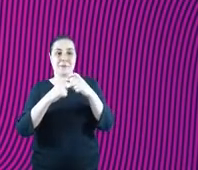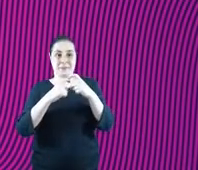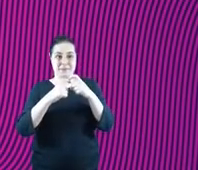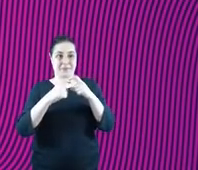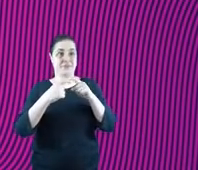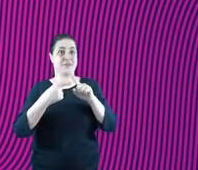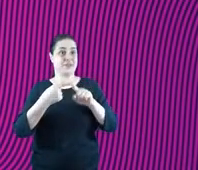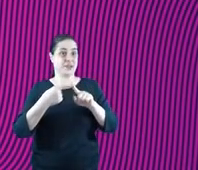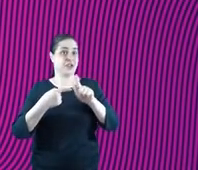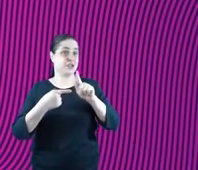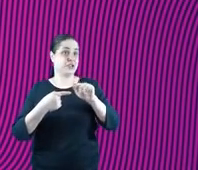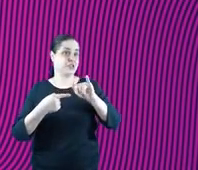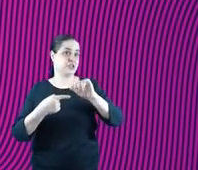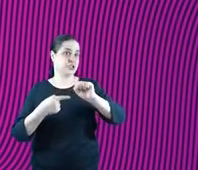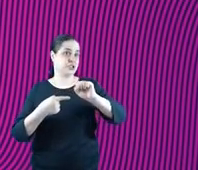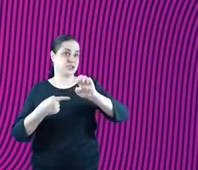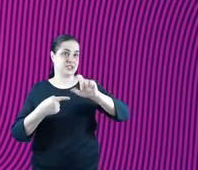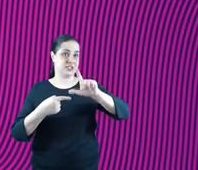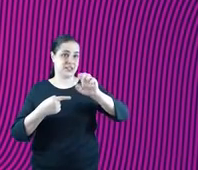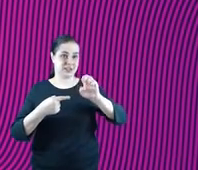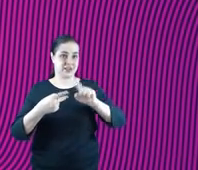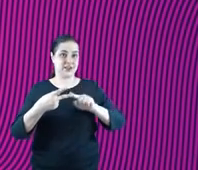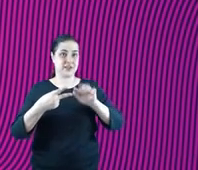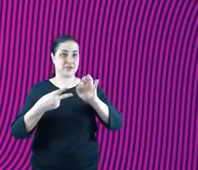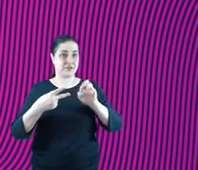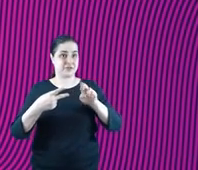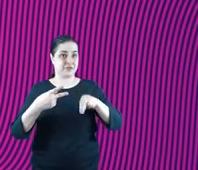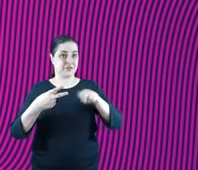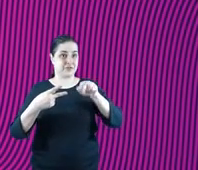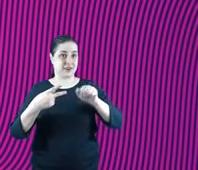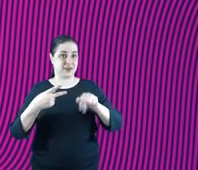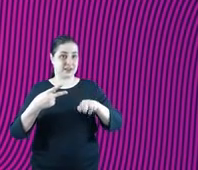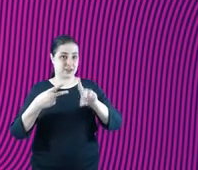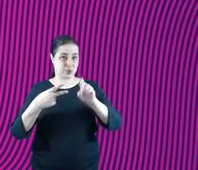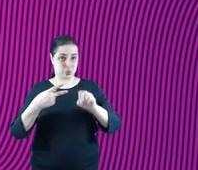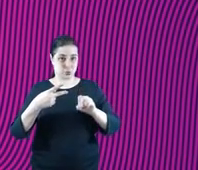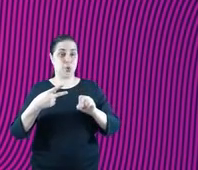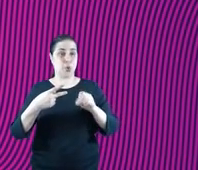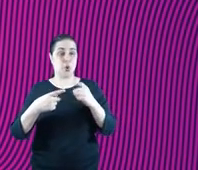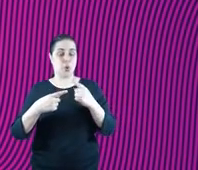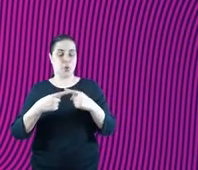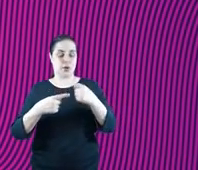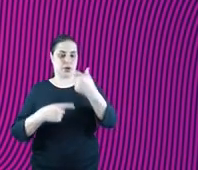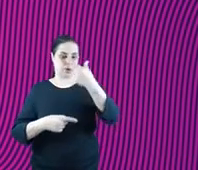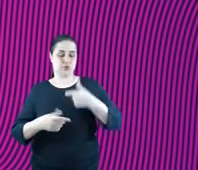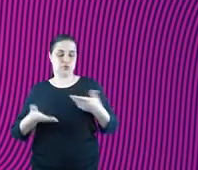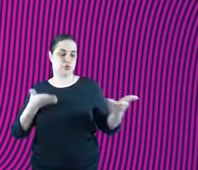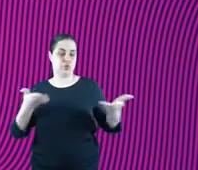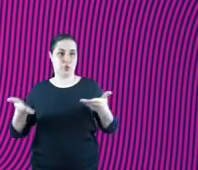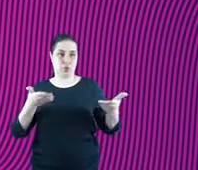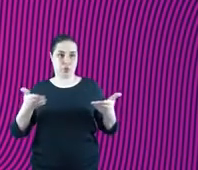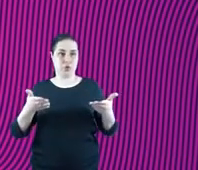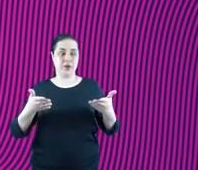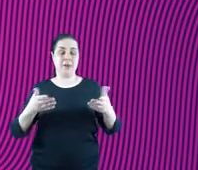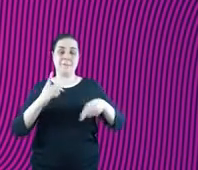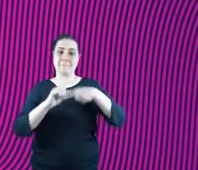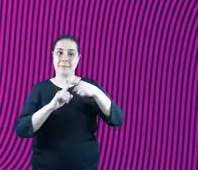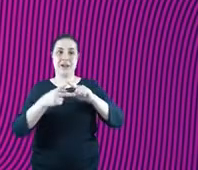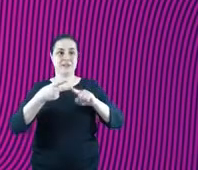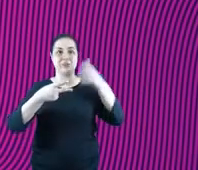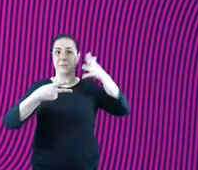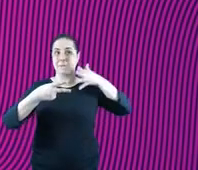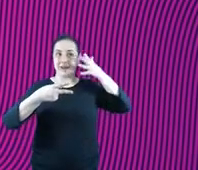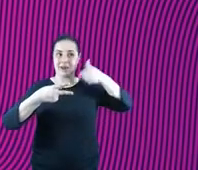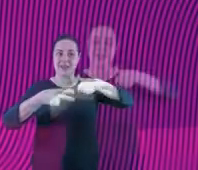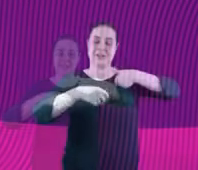Meton pelo convite, tanto da coordenação desse módulo como dessa palestra que eu vou fazer